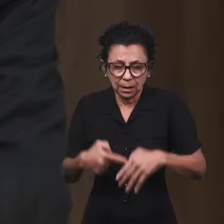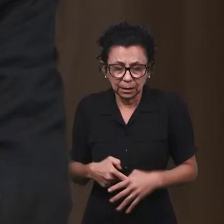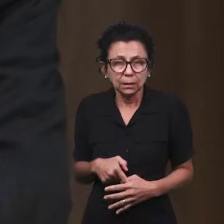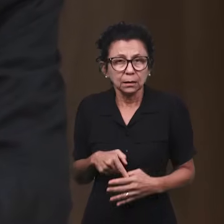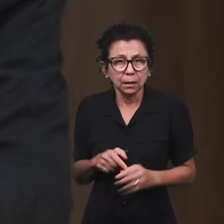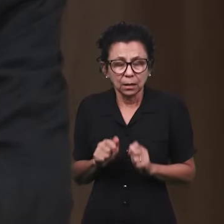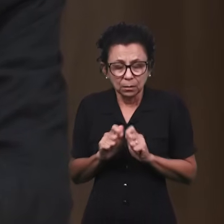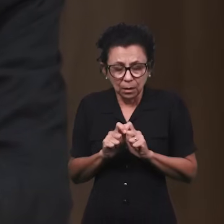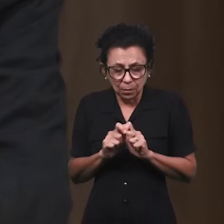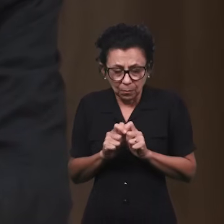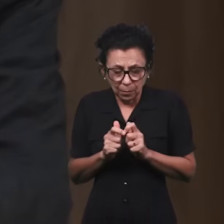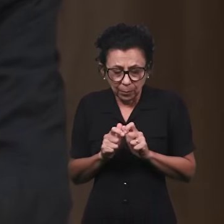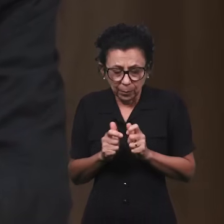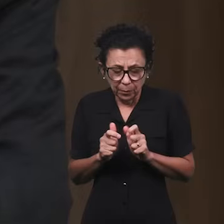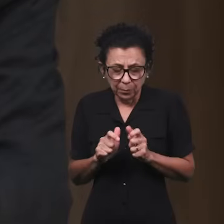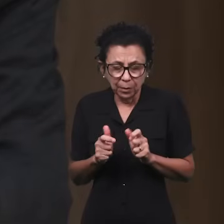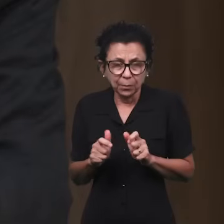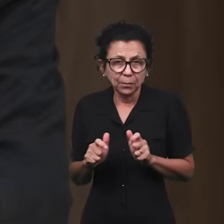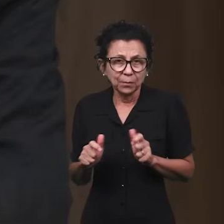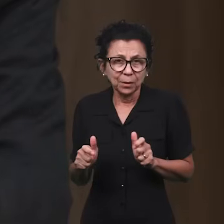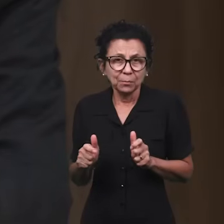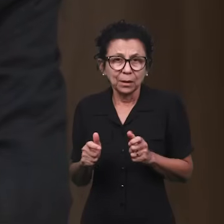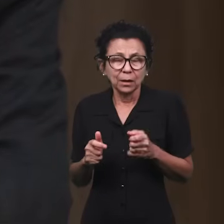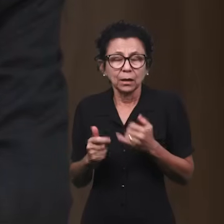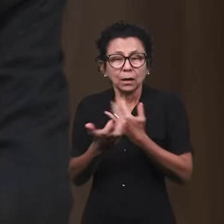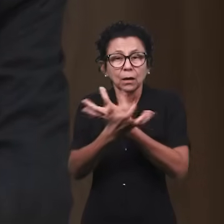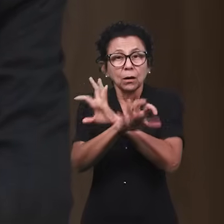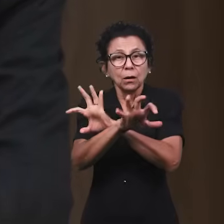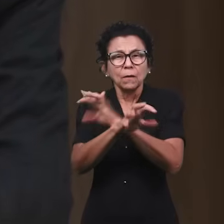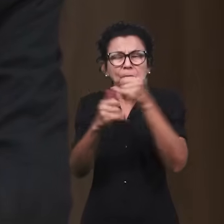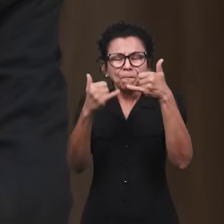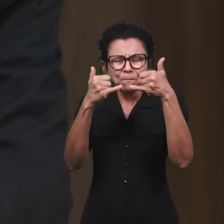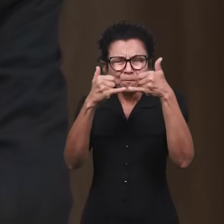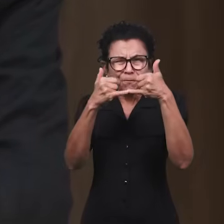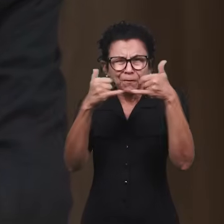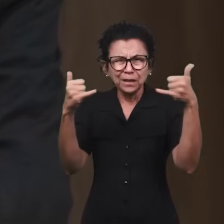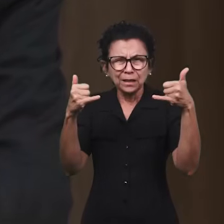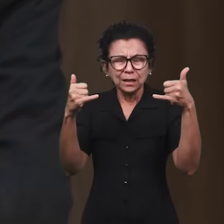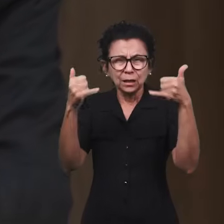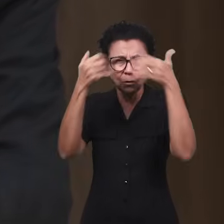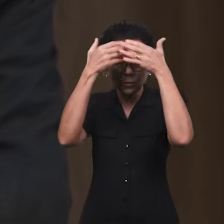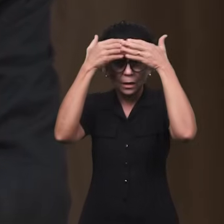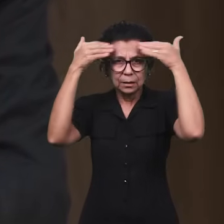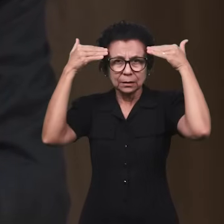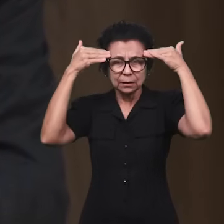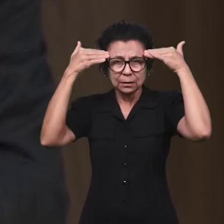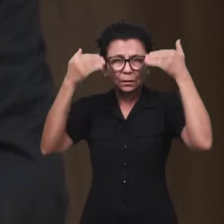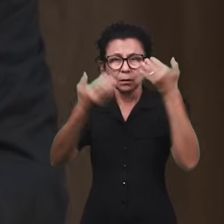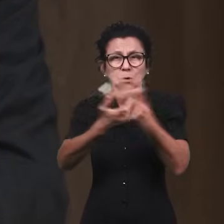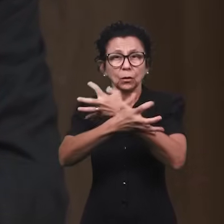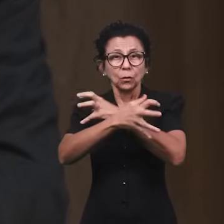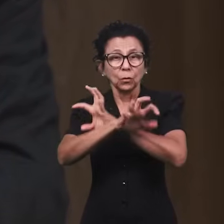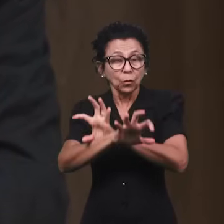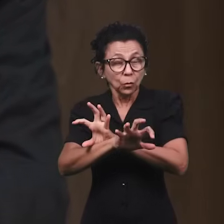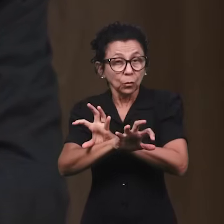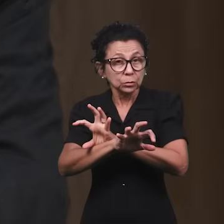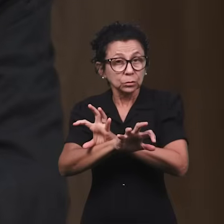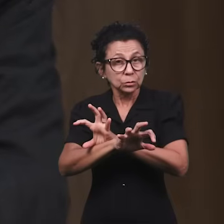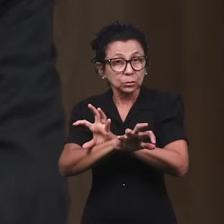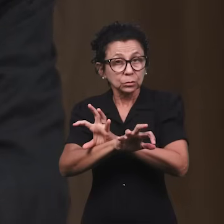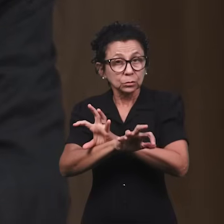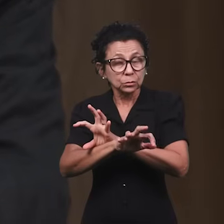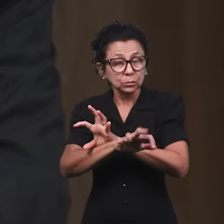em formação e o osso ainda é muito fino. Então, você imagina, essa radiação pode estar atingindo